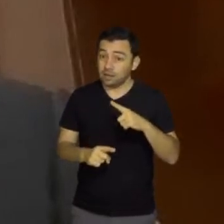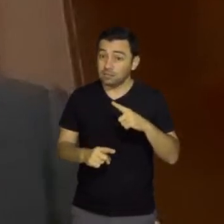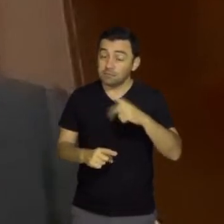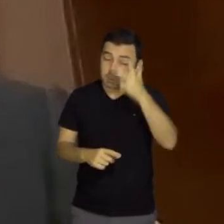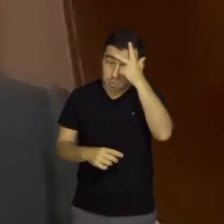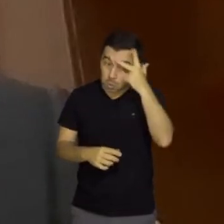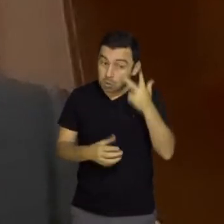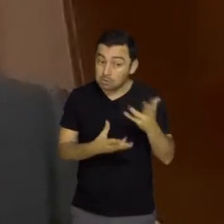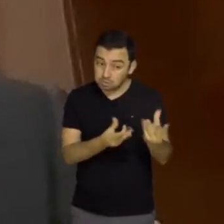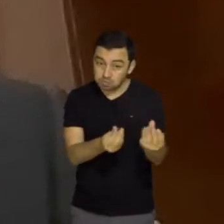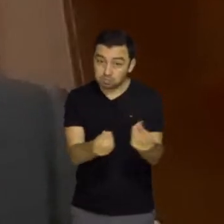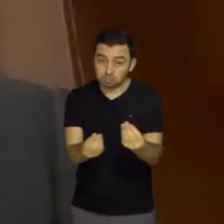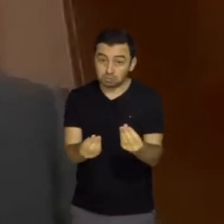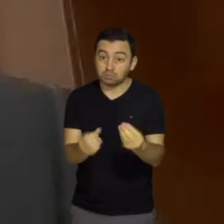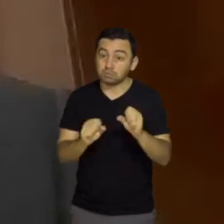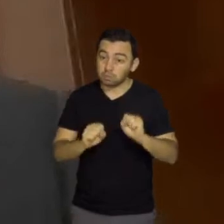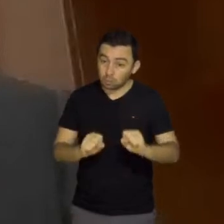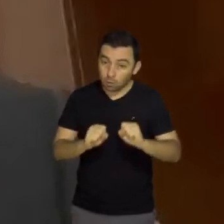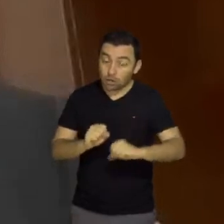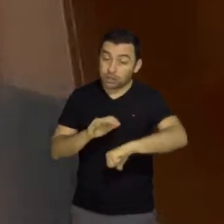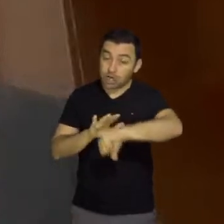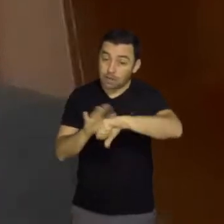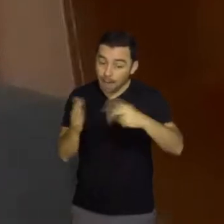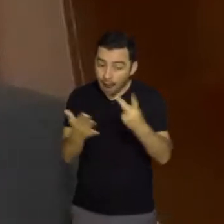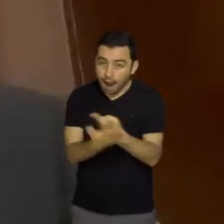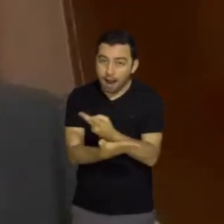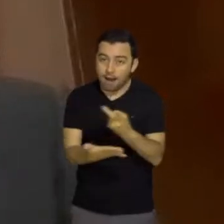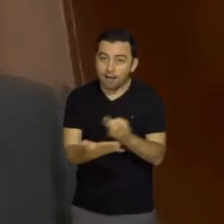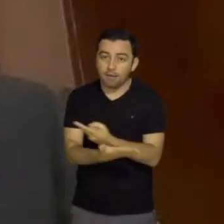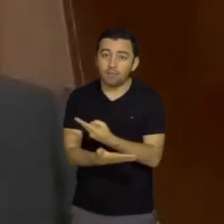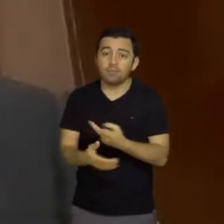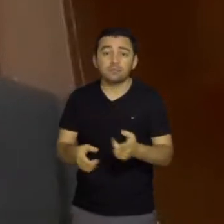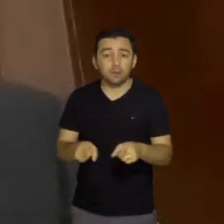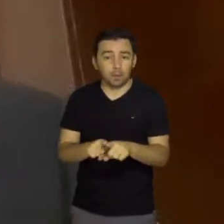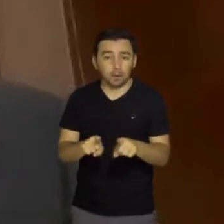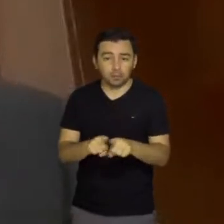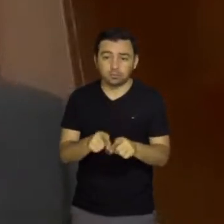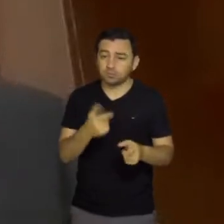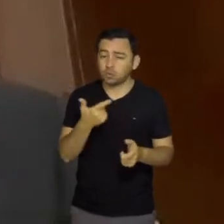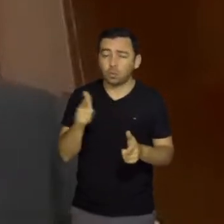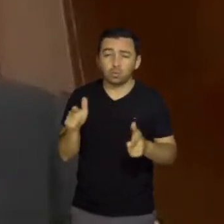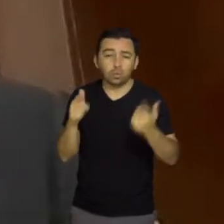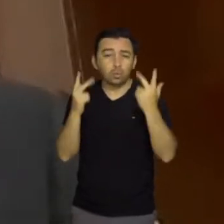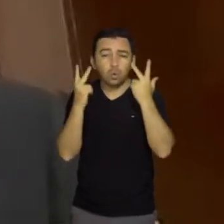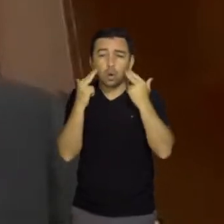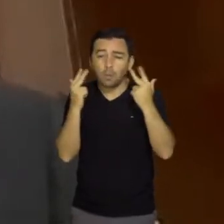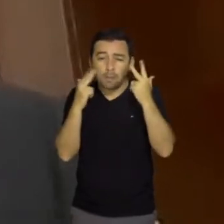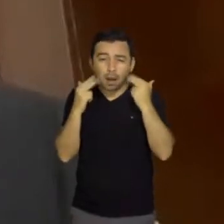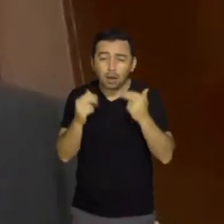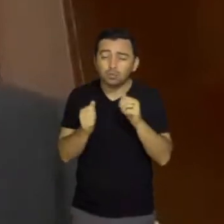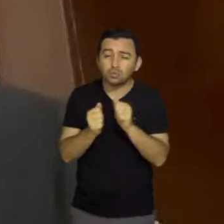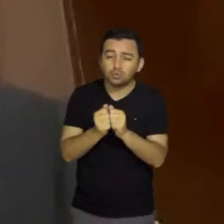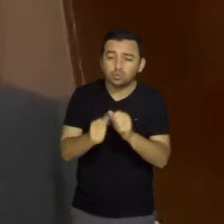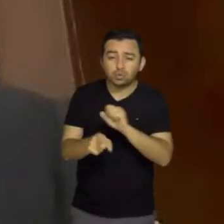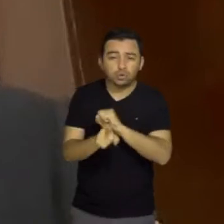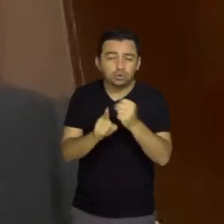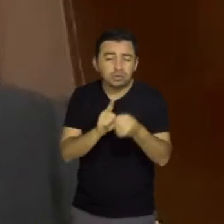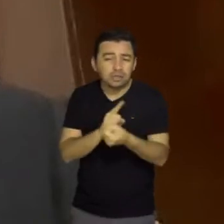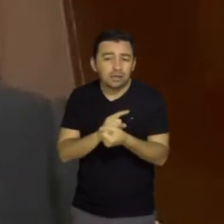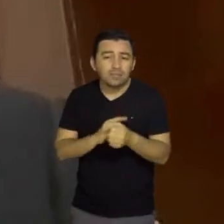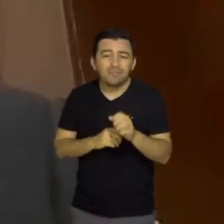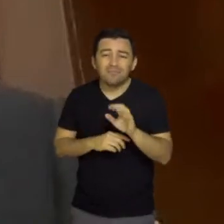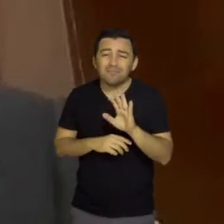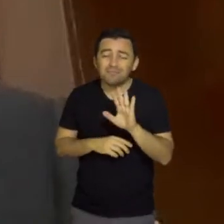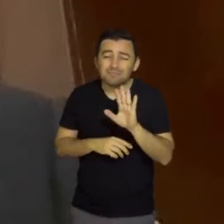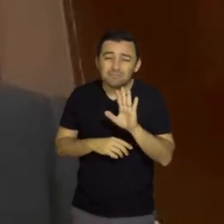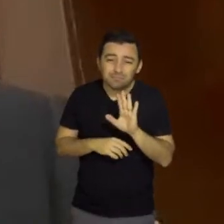podem ter cometido crimes, como as outras também, que vivem normalmente em sociedade, mas essas que